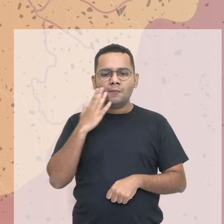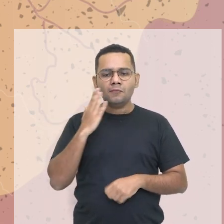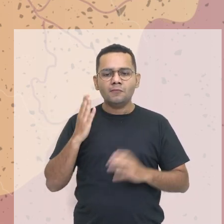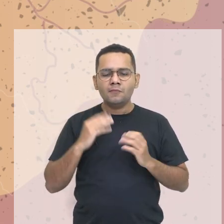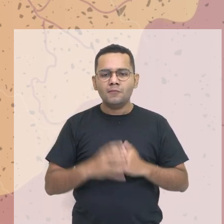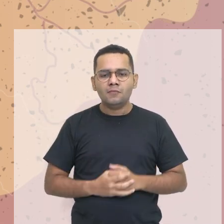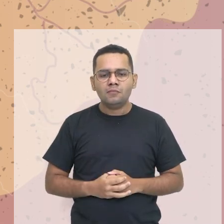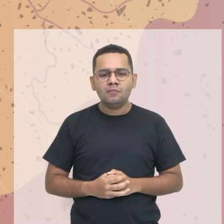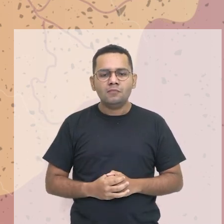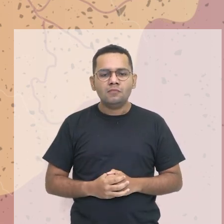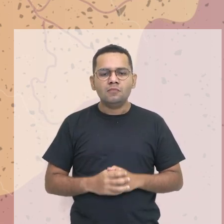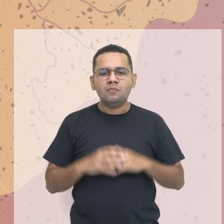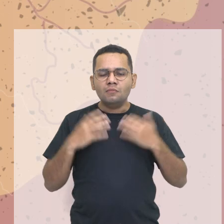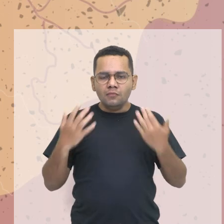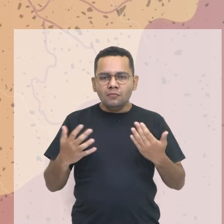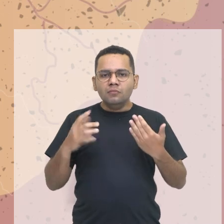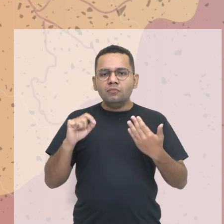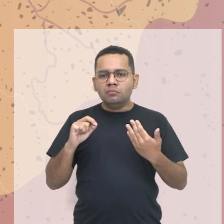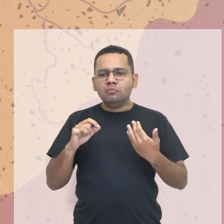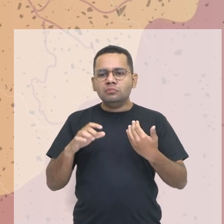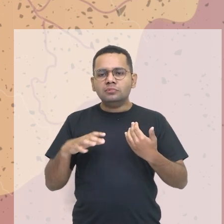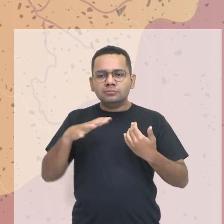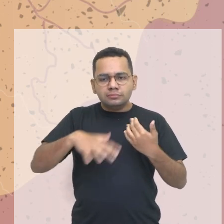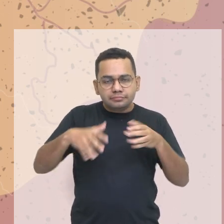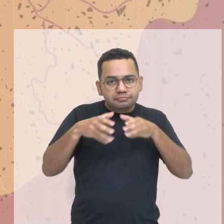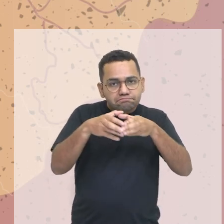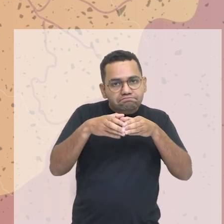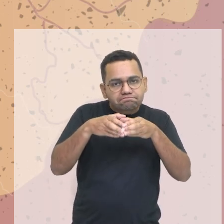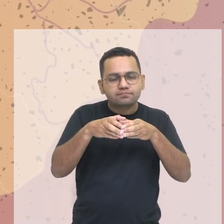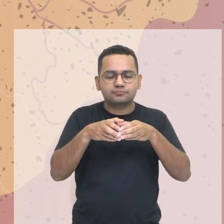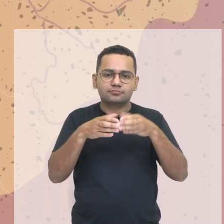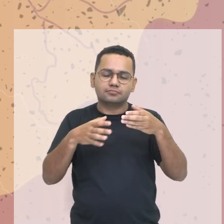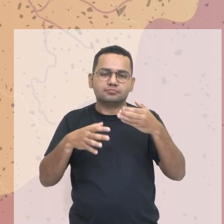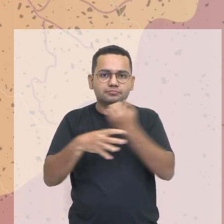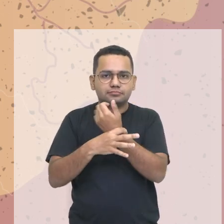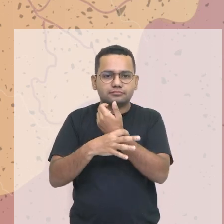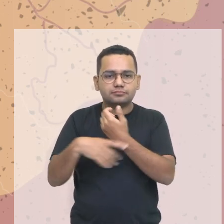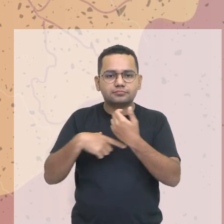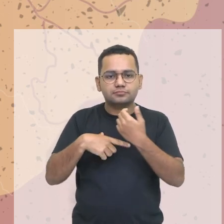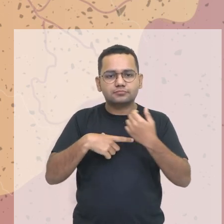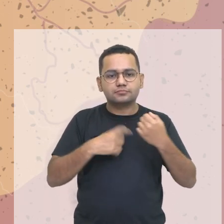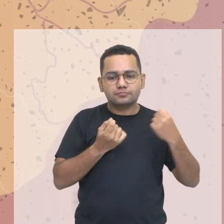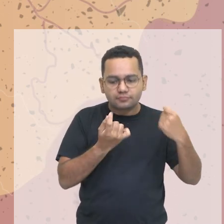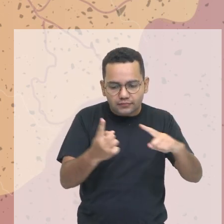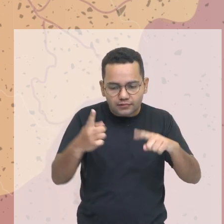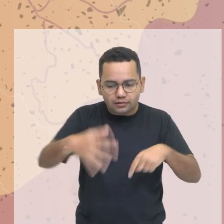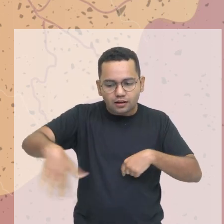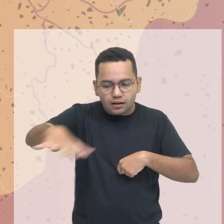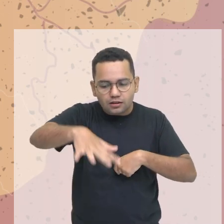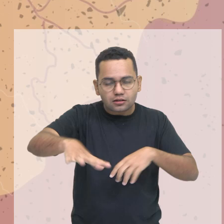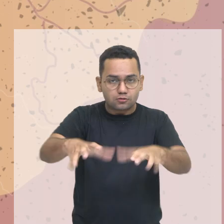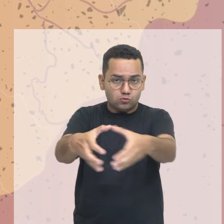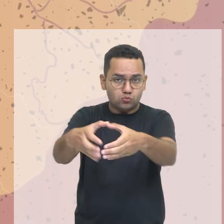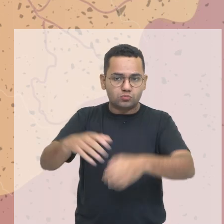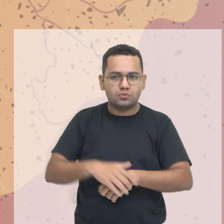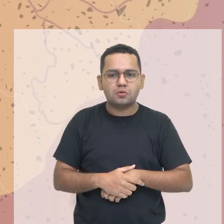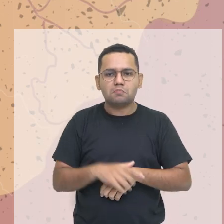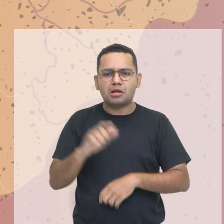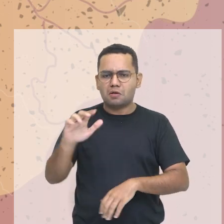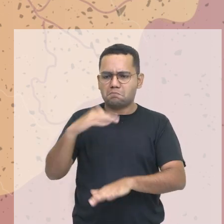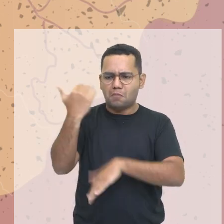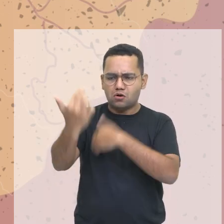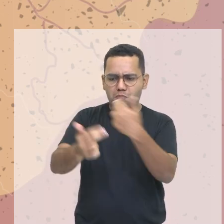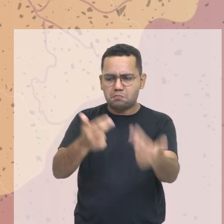1975. As forças de segurança lançaram uma violenta campanha de repressão contra o movimento, resultando em inúmeras mortes